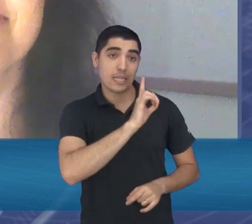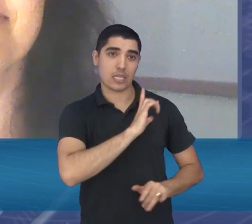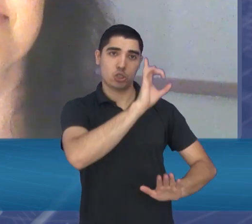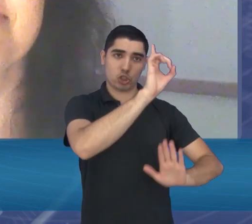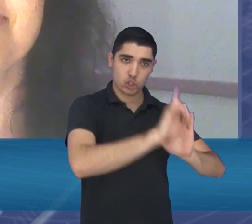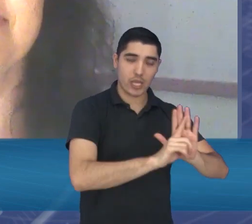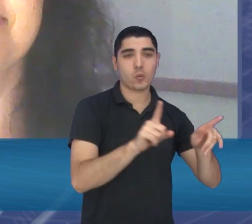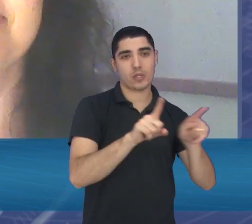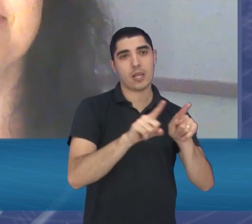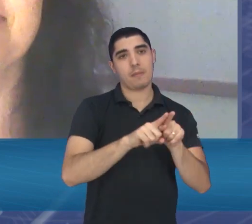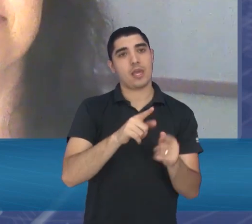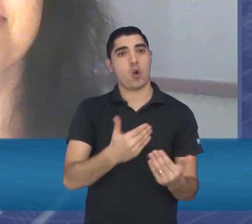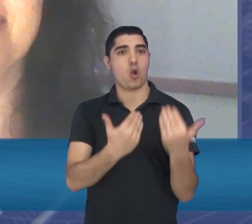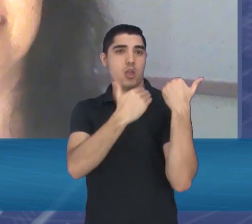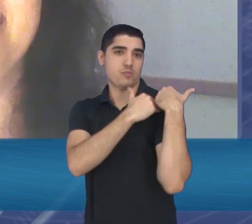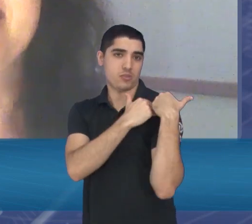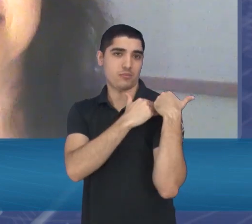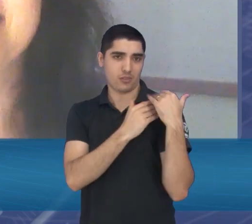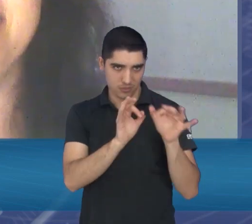fazer cumprir.